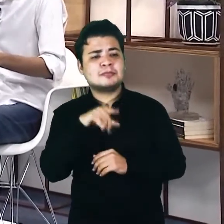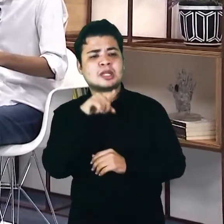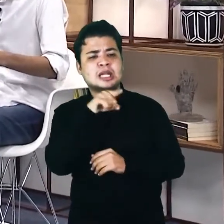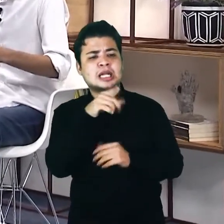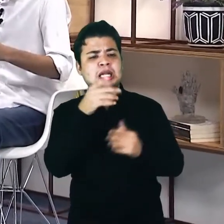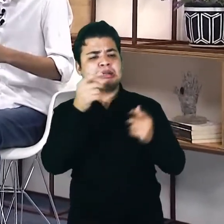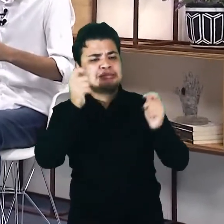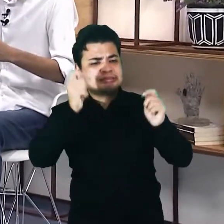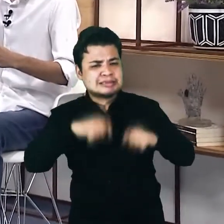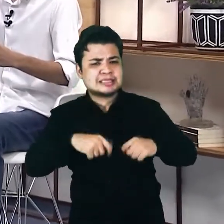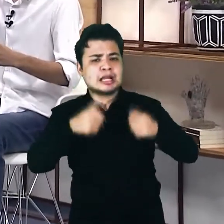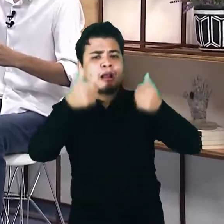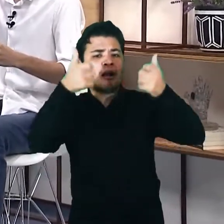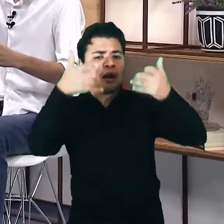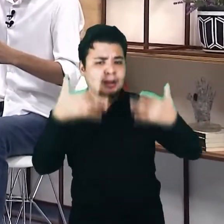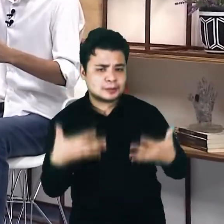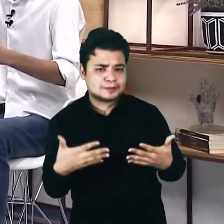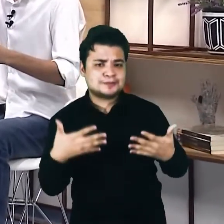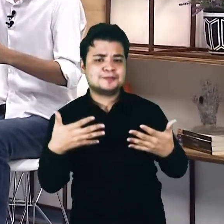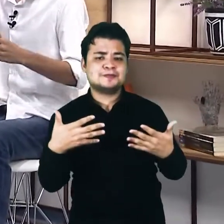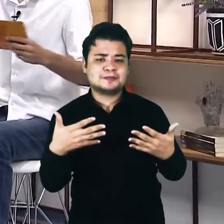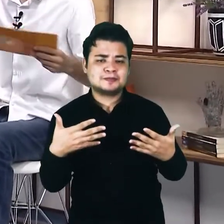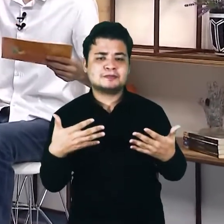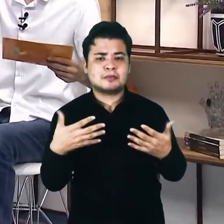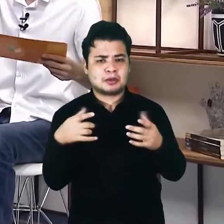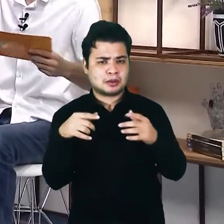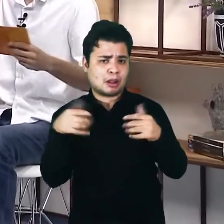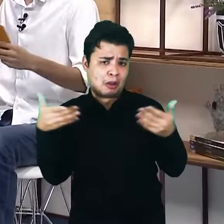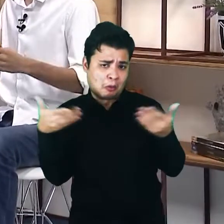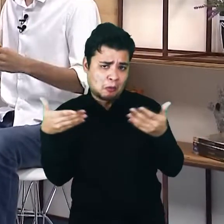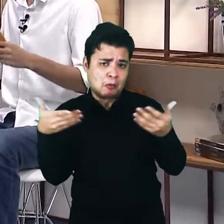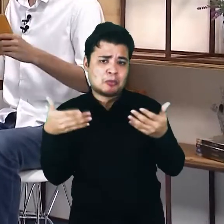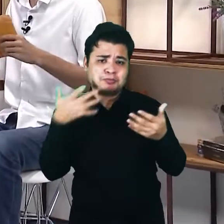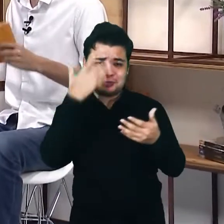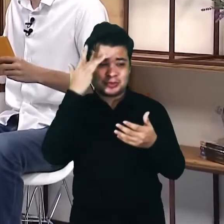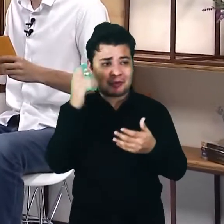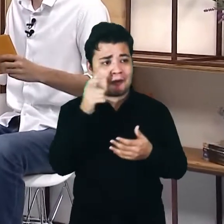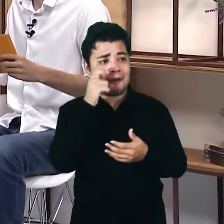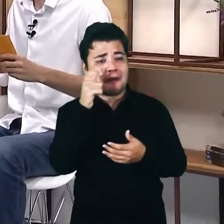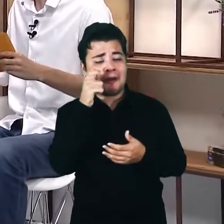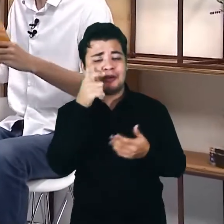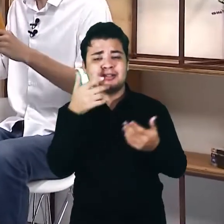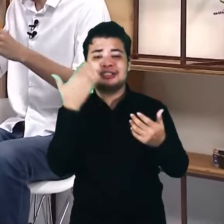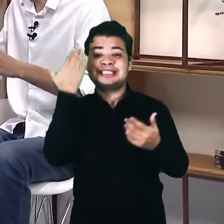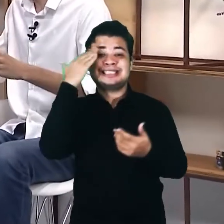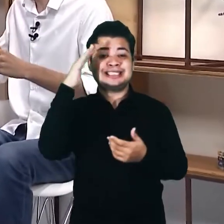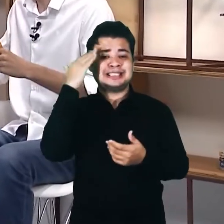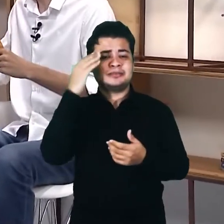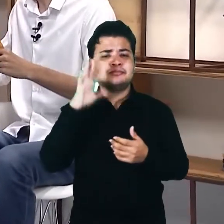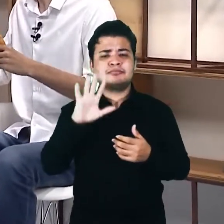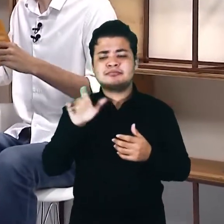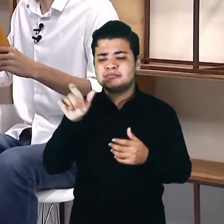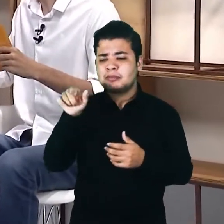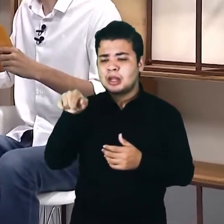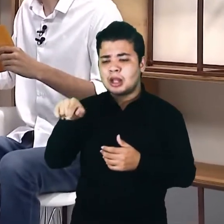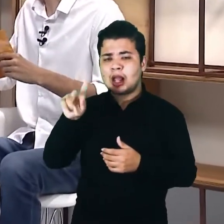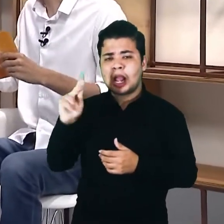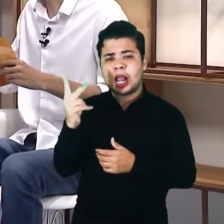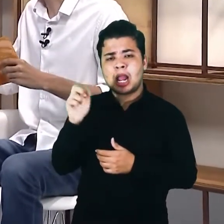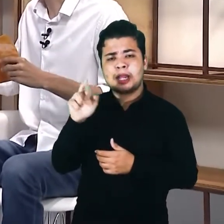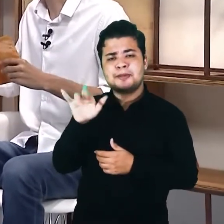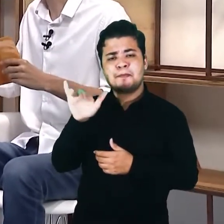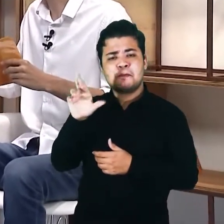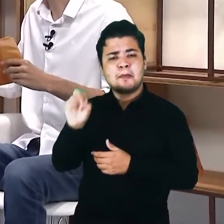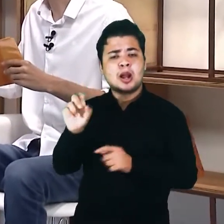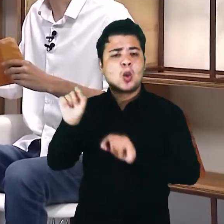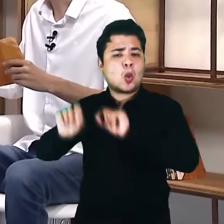podia desenvolver para a gente e para quem está assistindo, claro, o que é um herbário? E eu